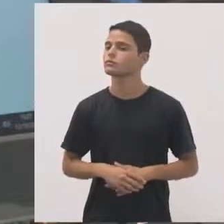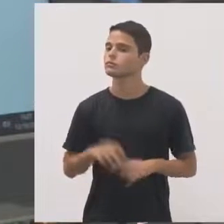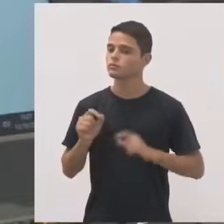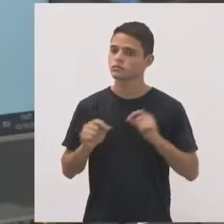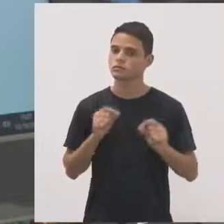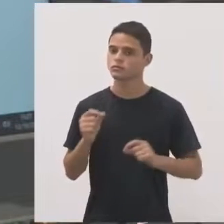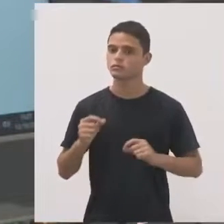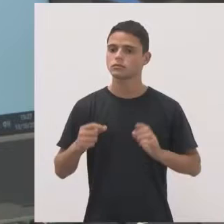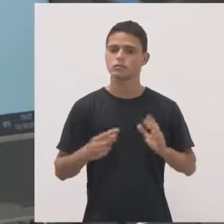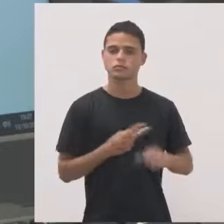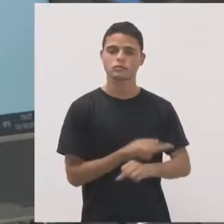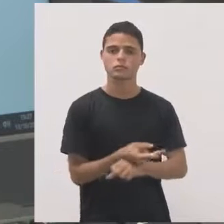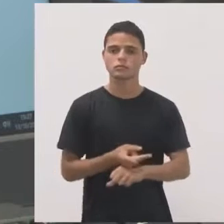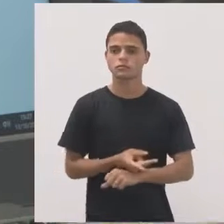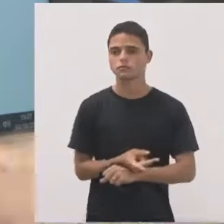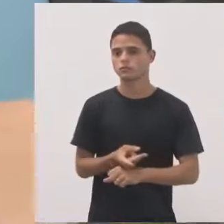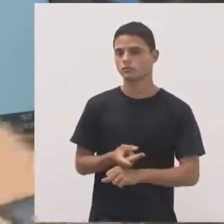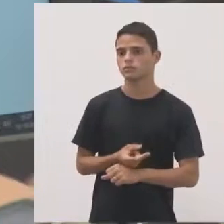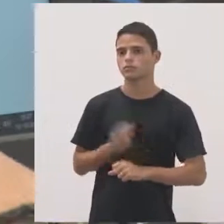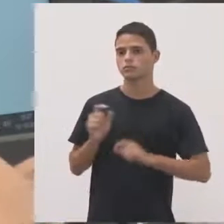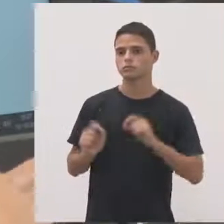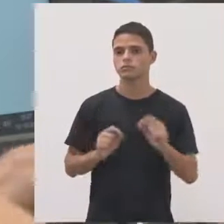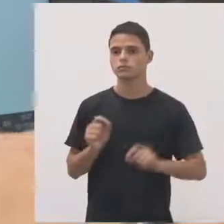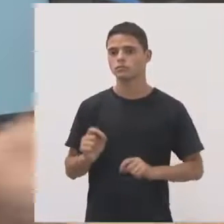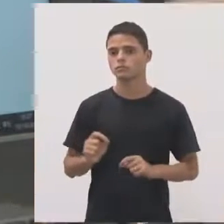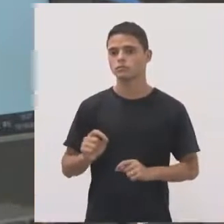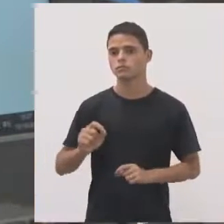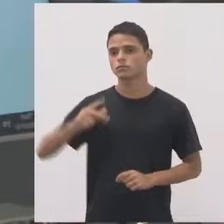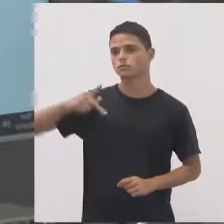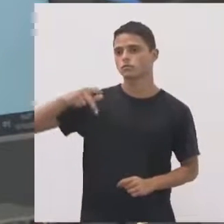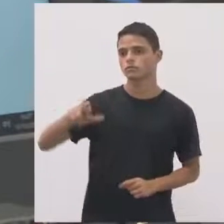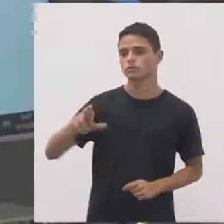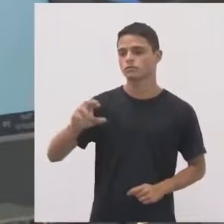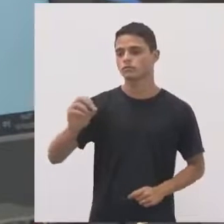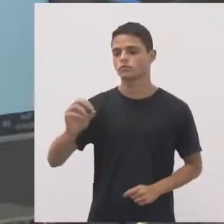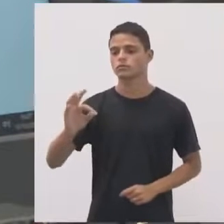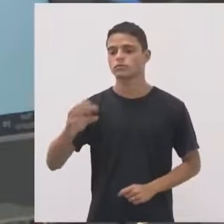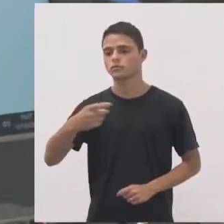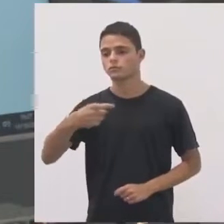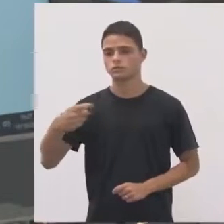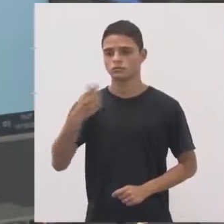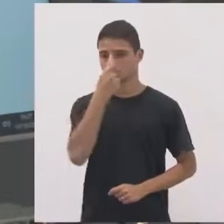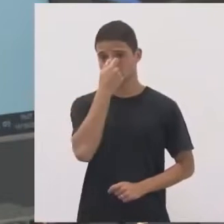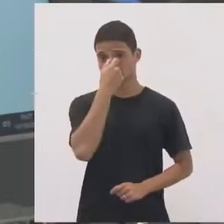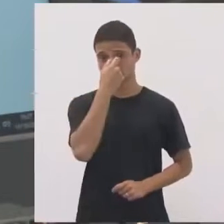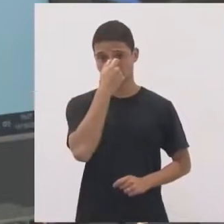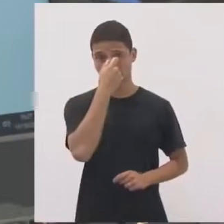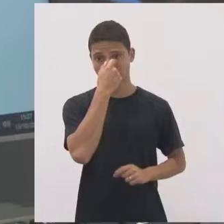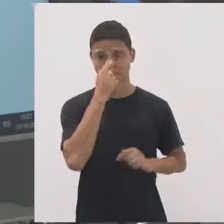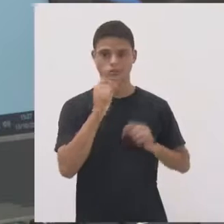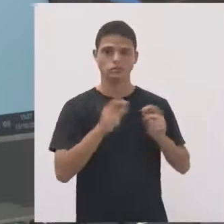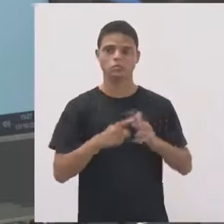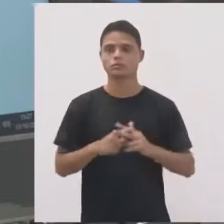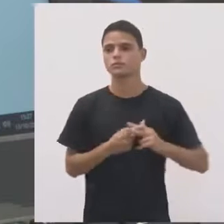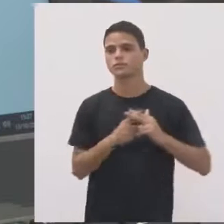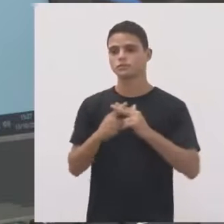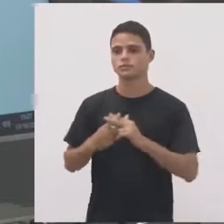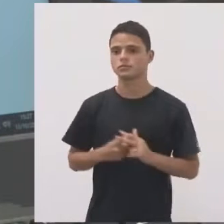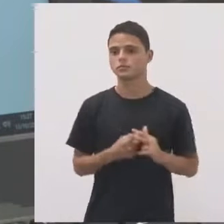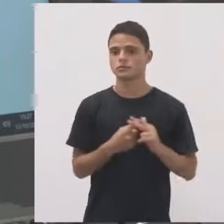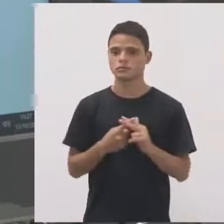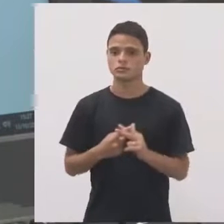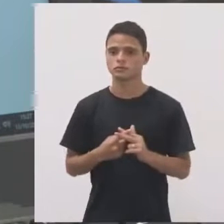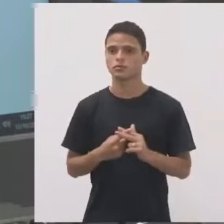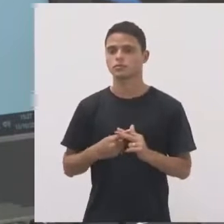na busca aqui pra gente pesquisar, tá bom? Eu escrevi proxy. Ele vai abrir aqui,